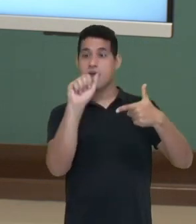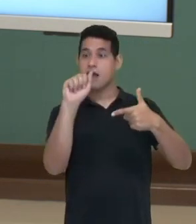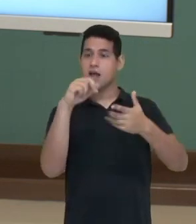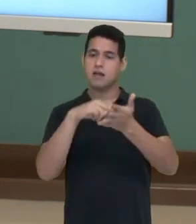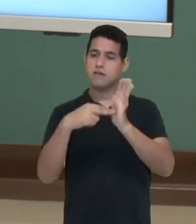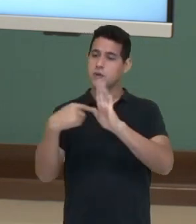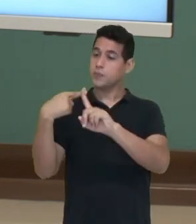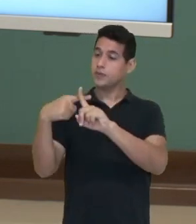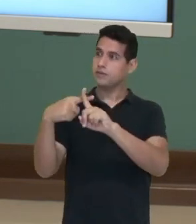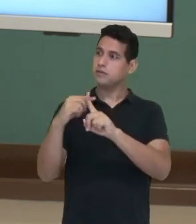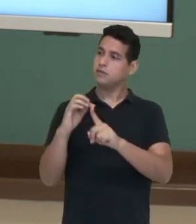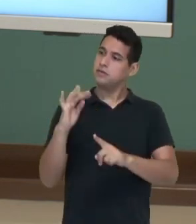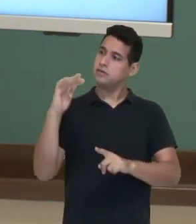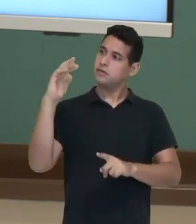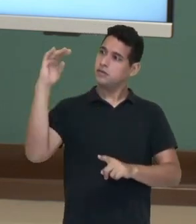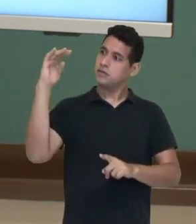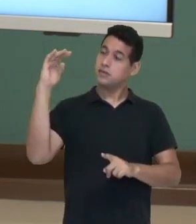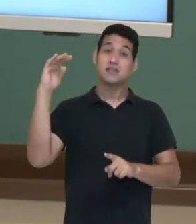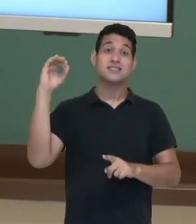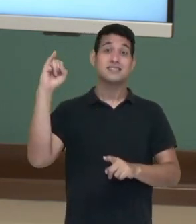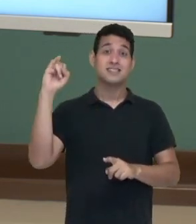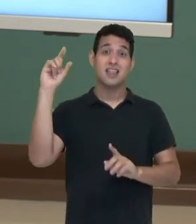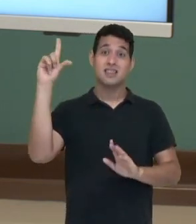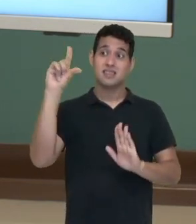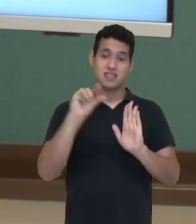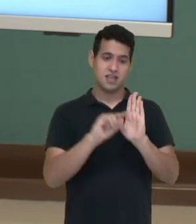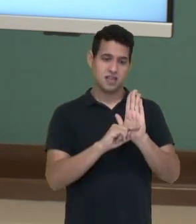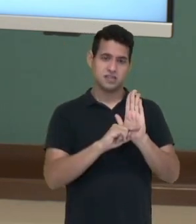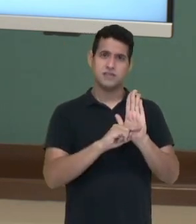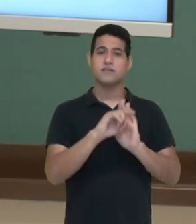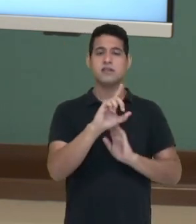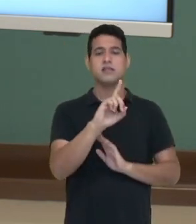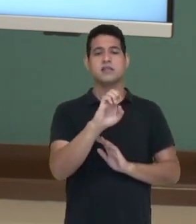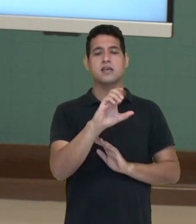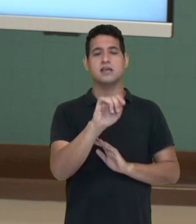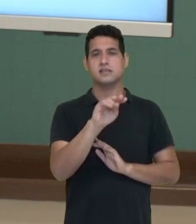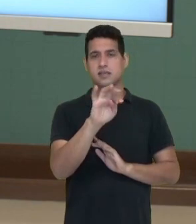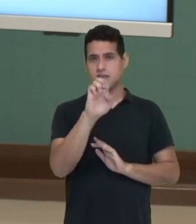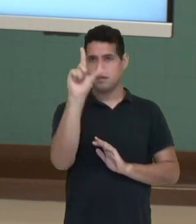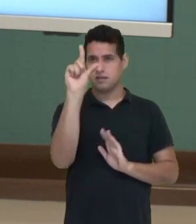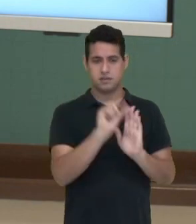positivo, crescente a função. Quando A é negativo, decrescente a